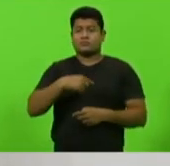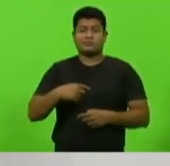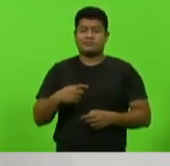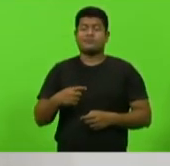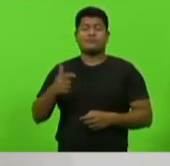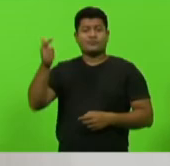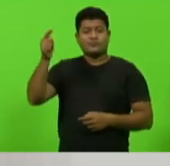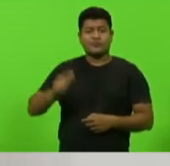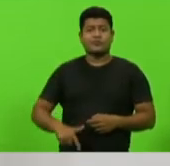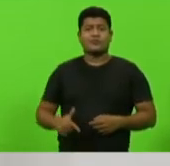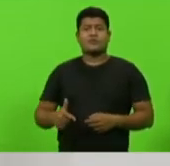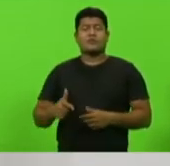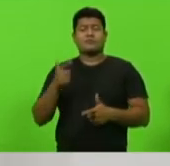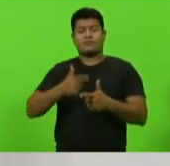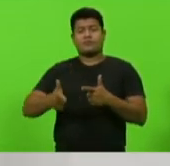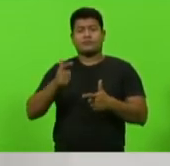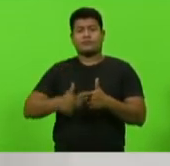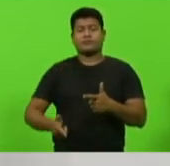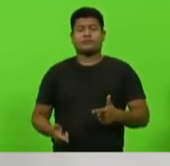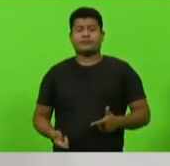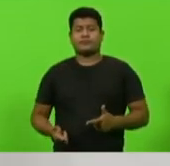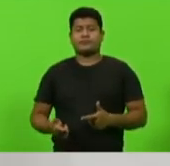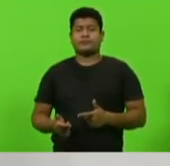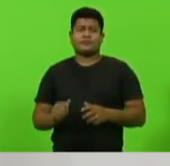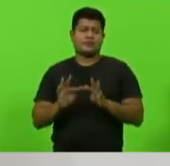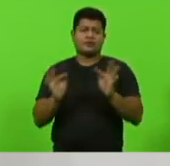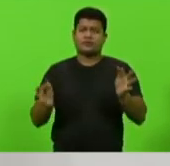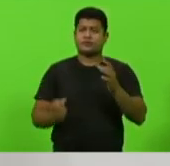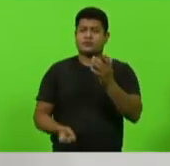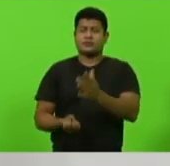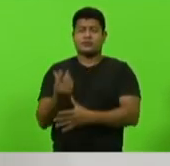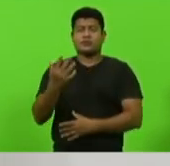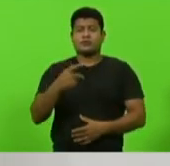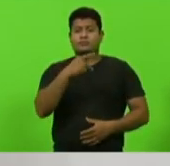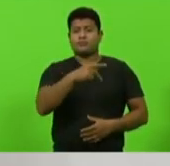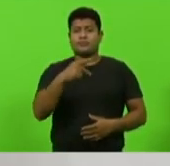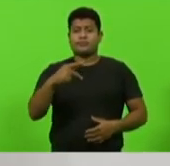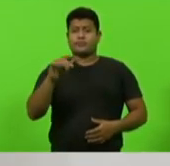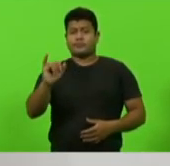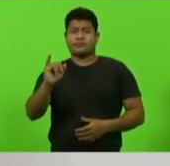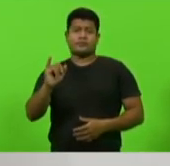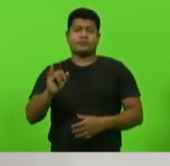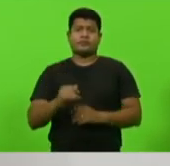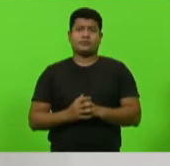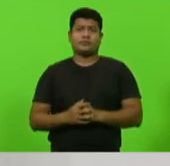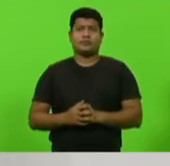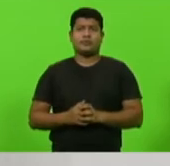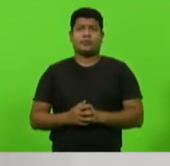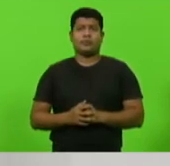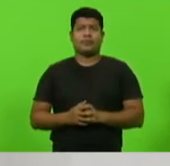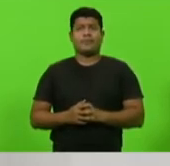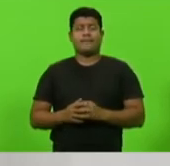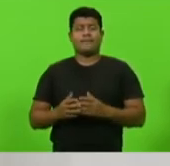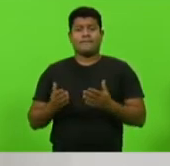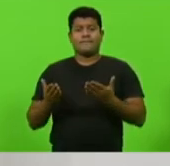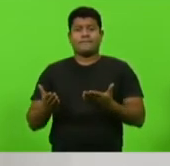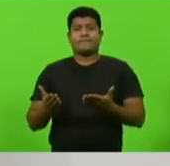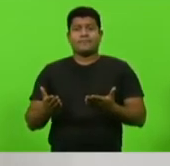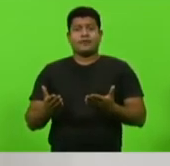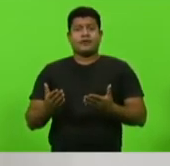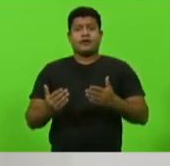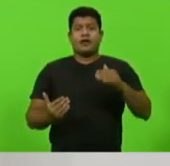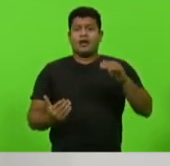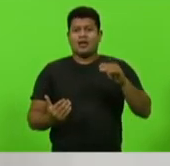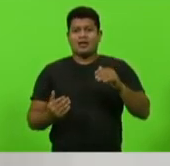Criaram o PPI. A questão de pagar o nosso combustível em dólar, né? A paridade